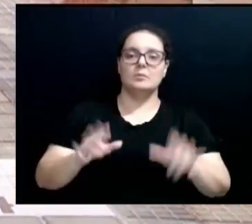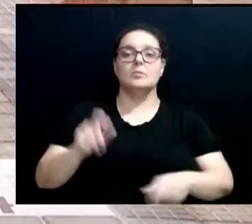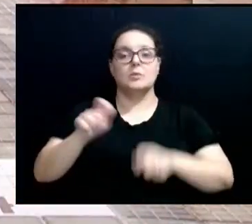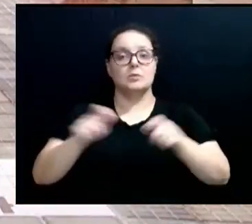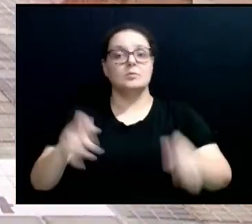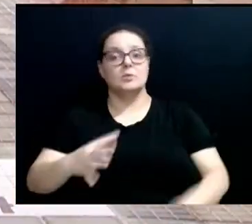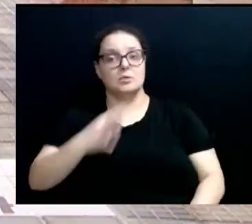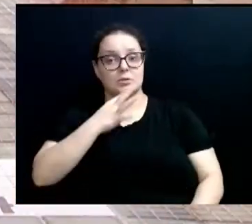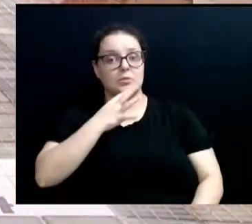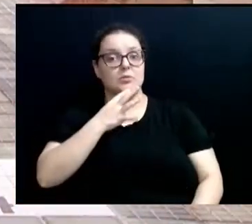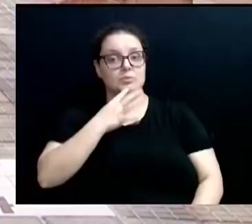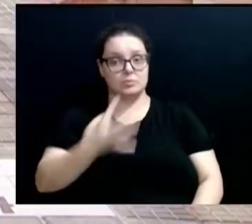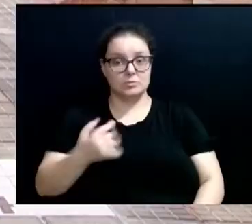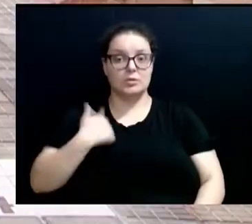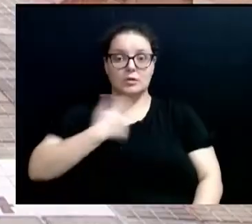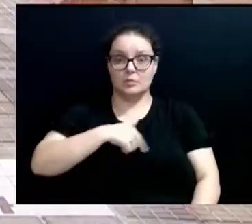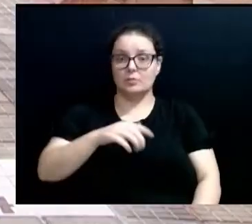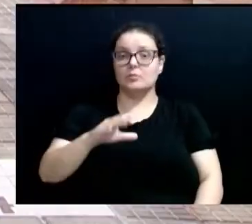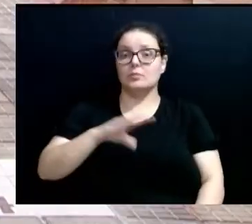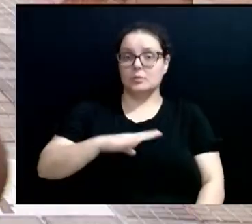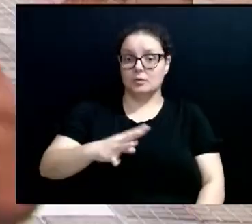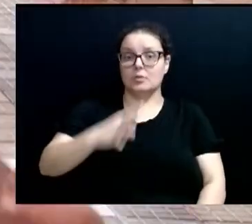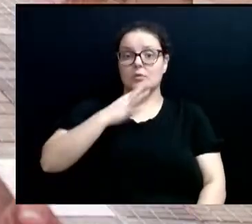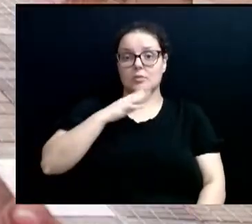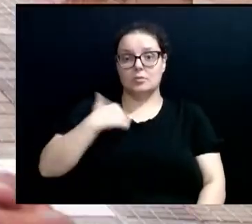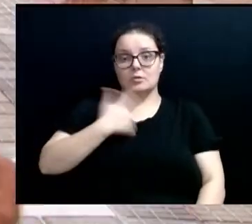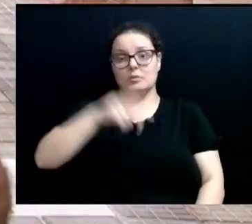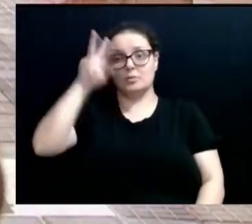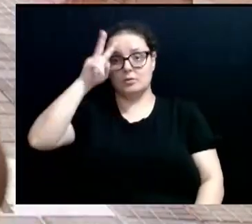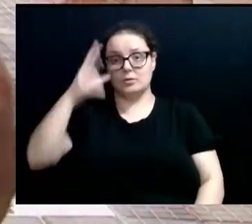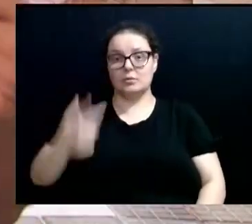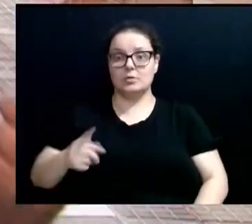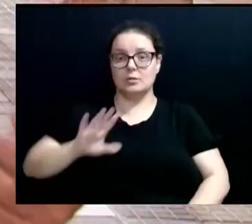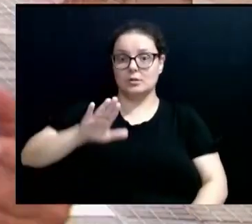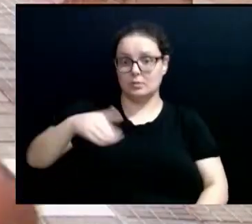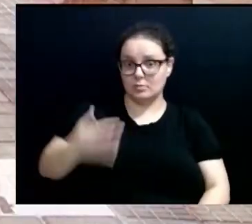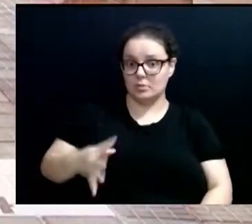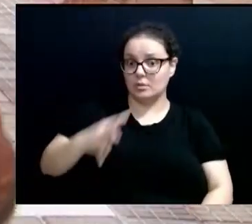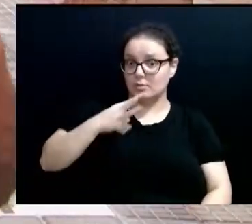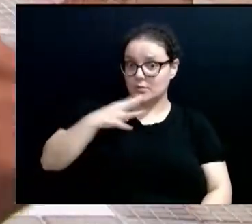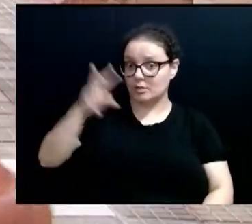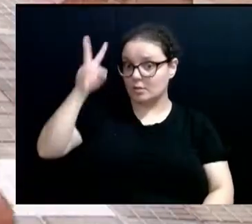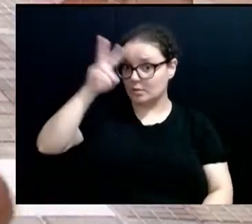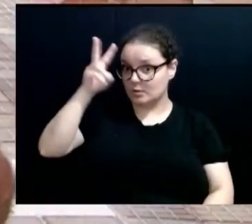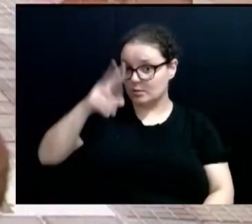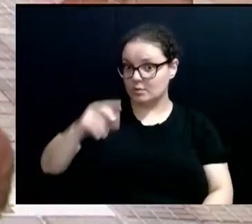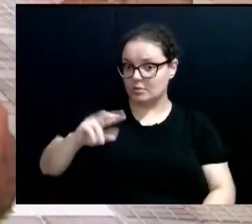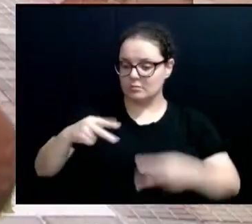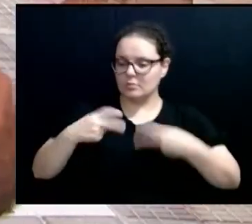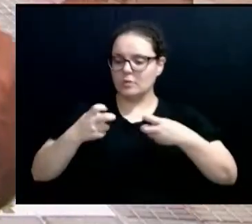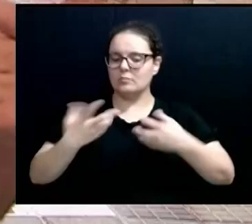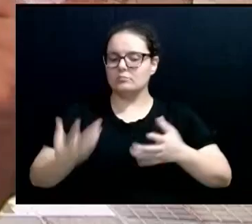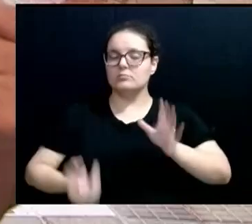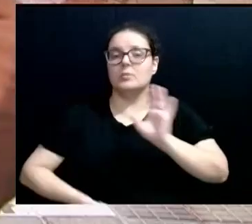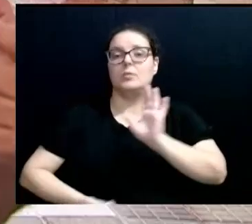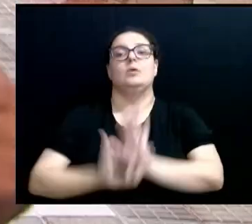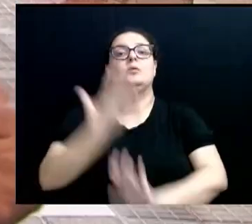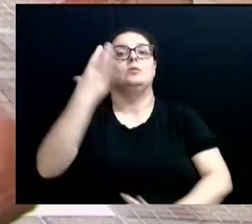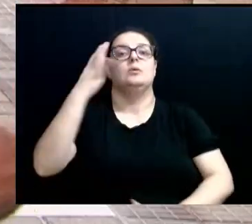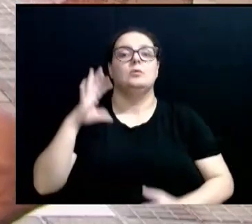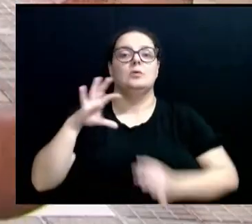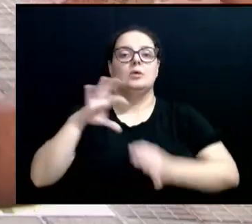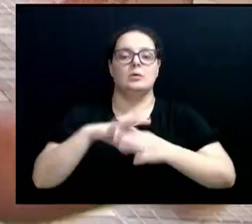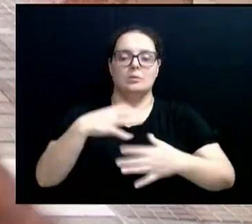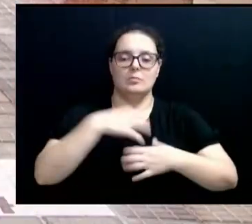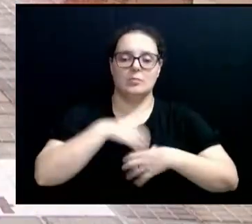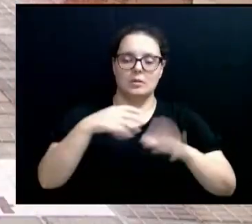a nossa cidade, conhecer a nossa história. E na hora que você conhece a história, você se reconhece nela, cria esse sentimento de pertencimento,